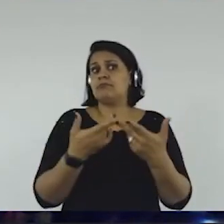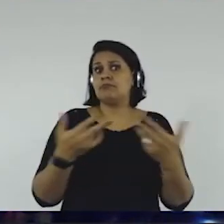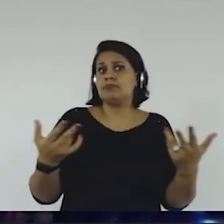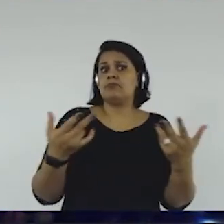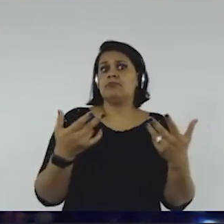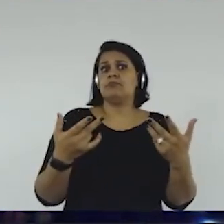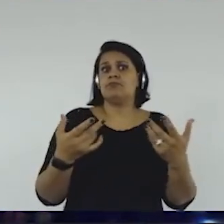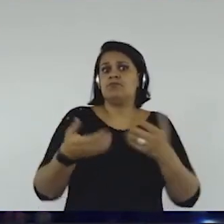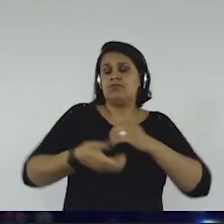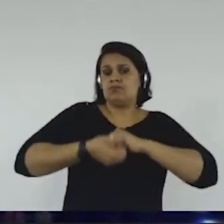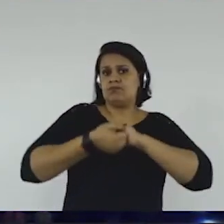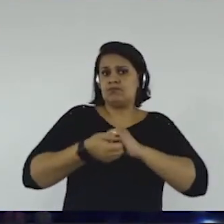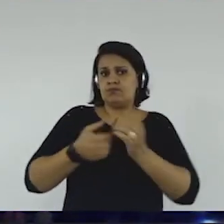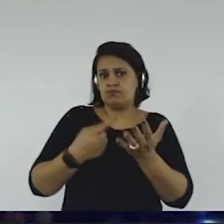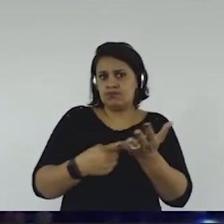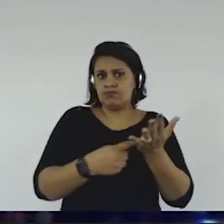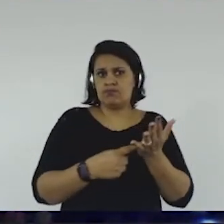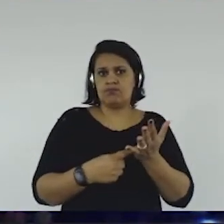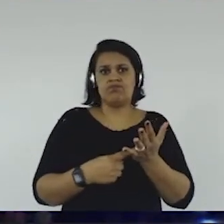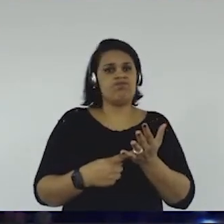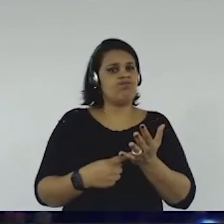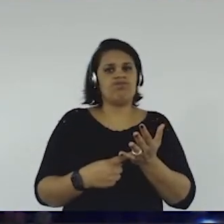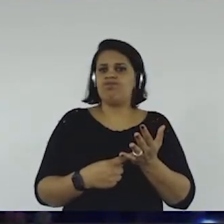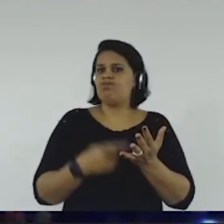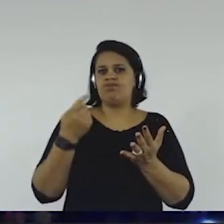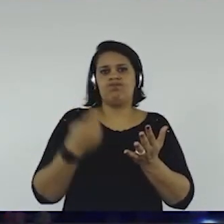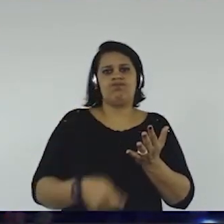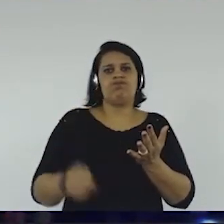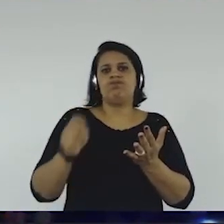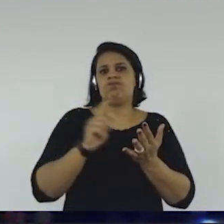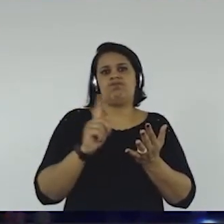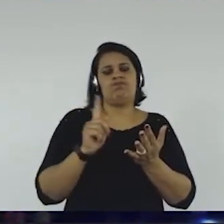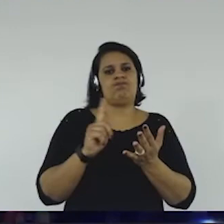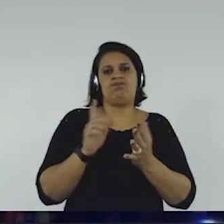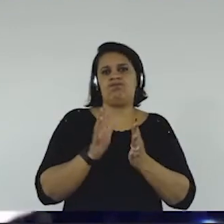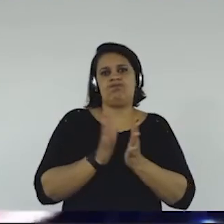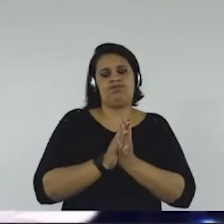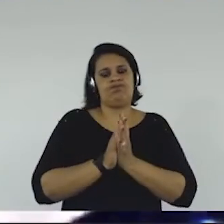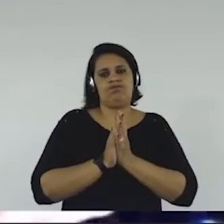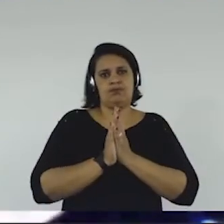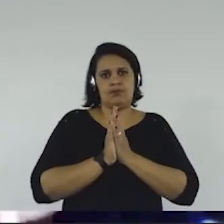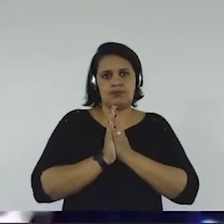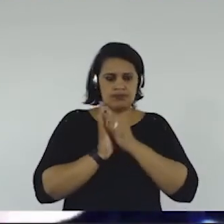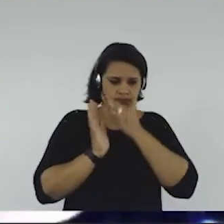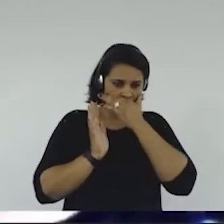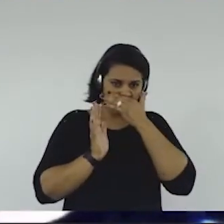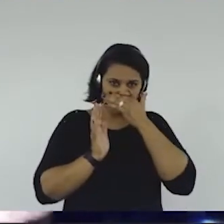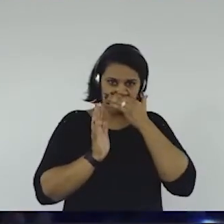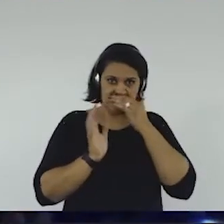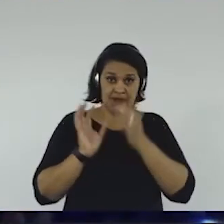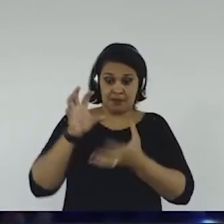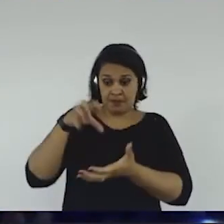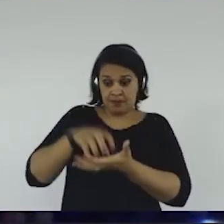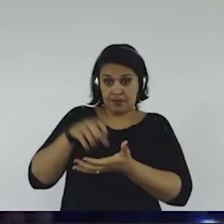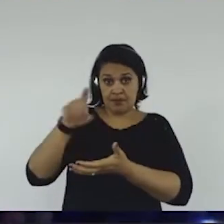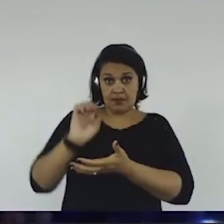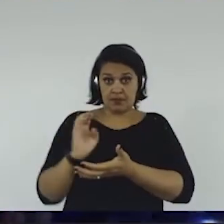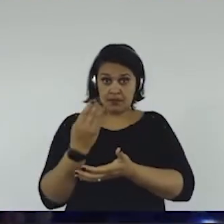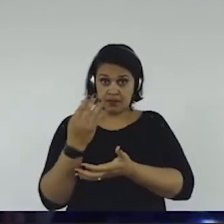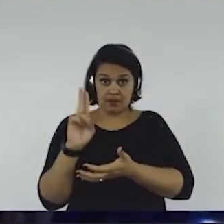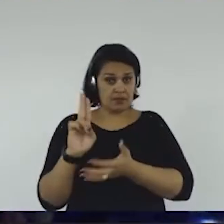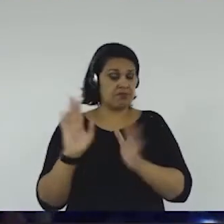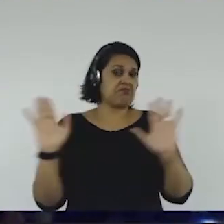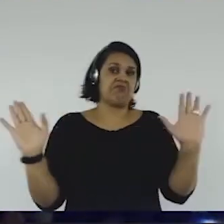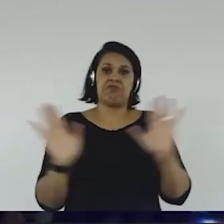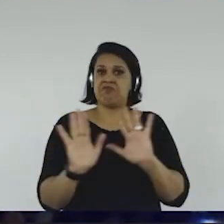sessões de mediação? A minha resposta é não. Eu acho que nós não precisaremos deste espaço sequer em Belo Horizonte. A verdade, e